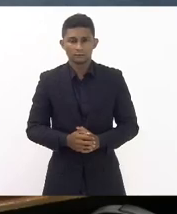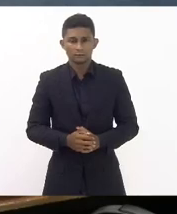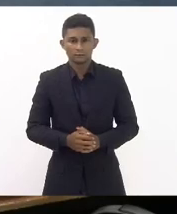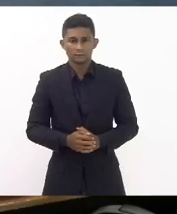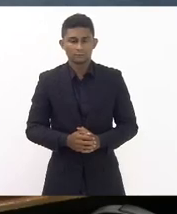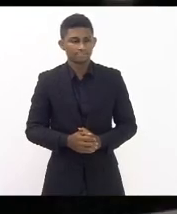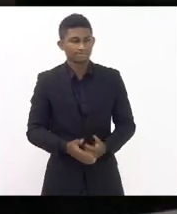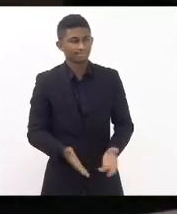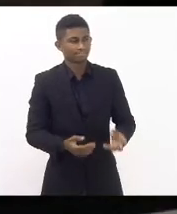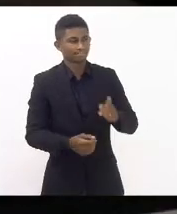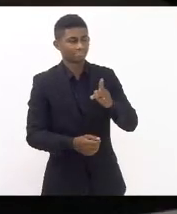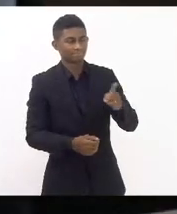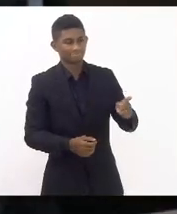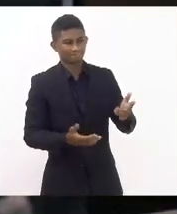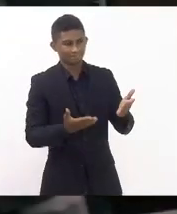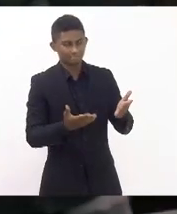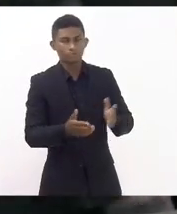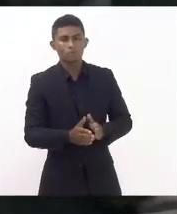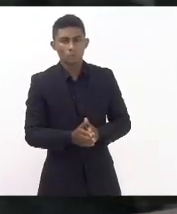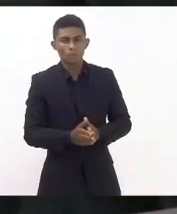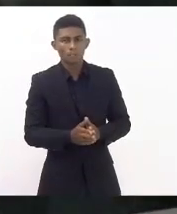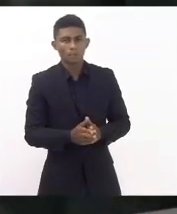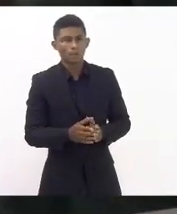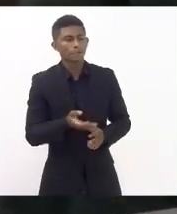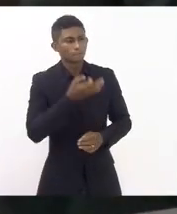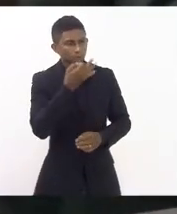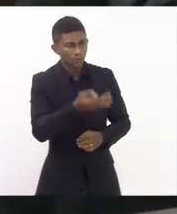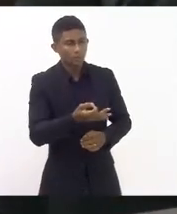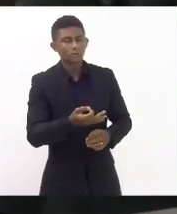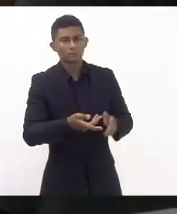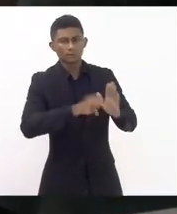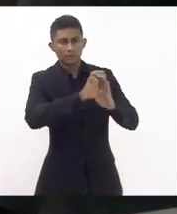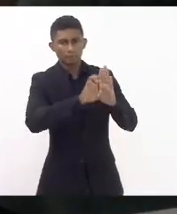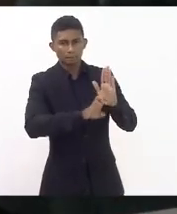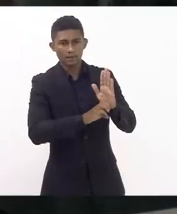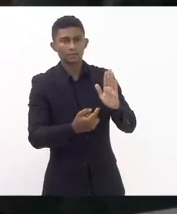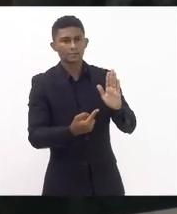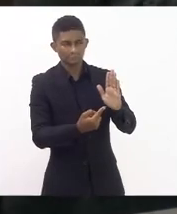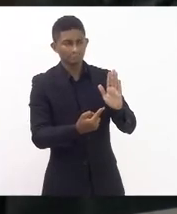Okay. Senhor presidente, senhora presidente, parecer é favorável com subemenda.